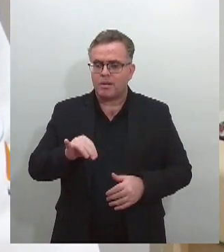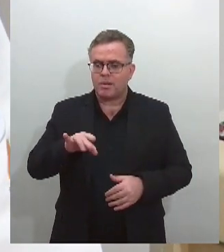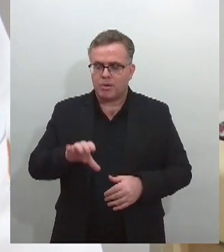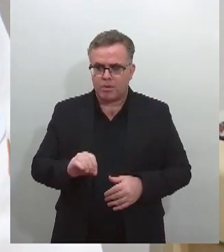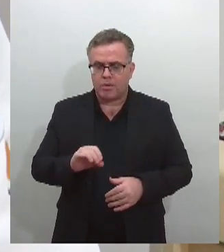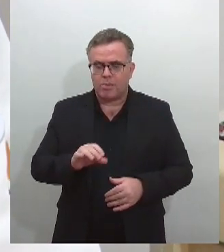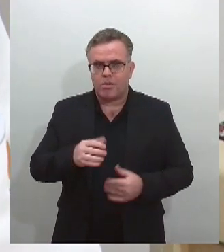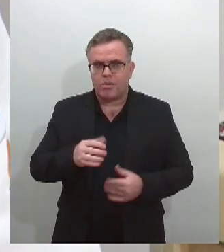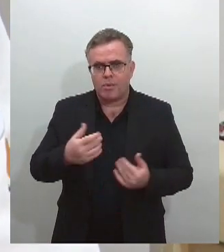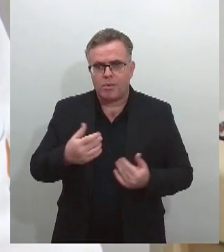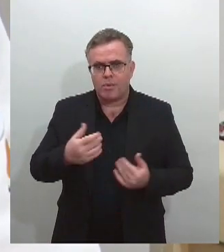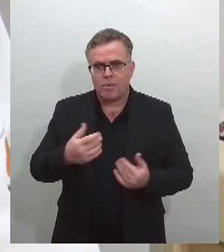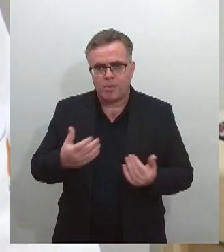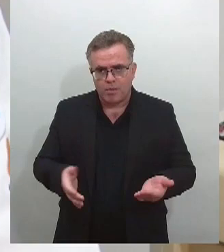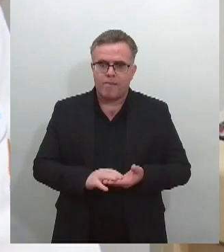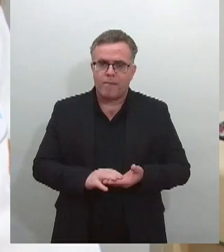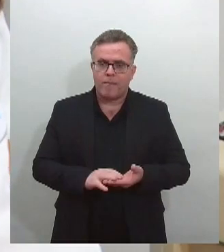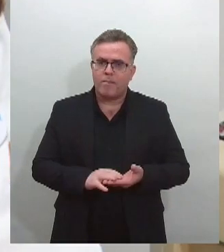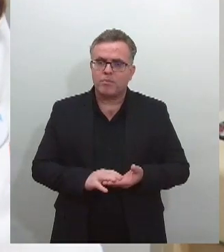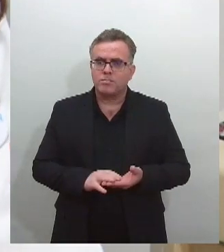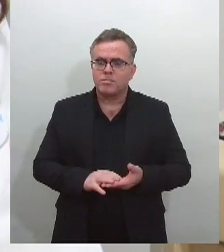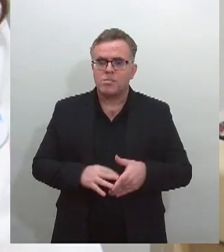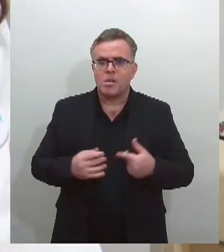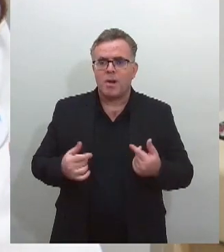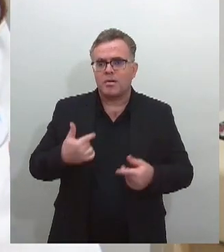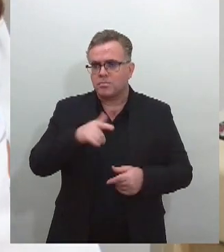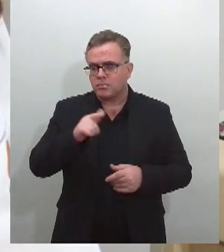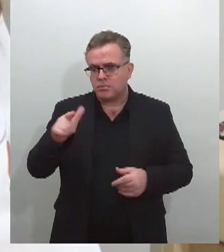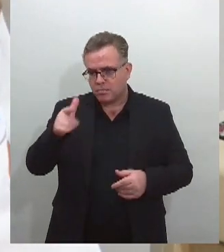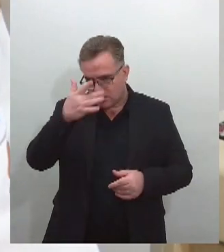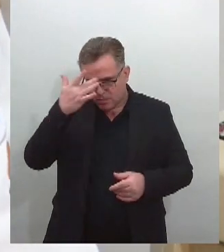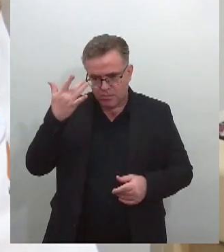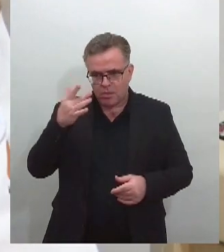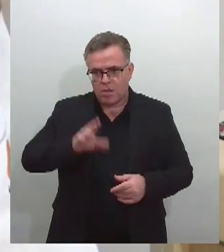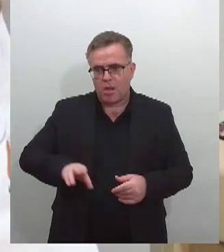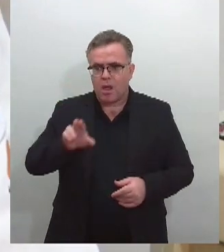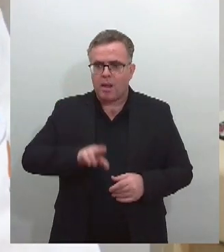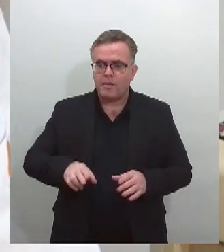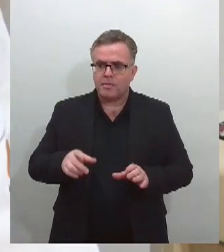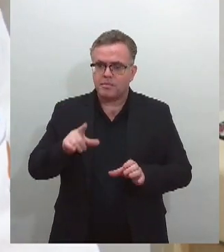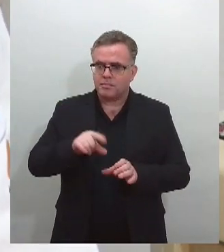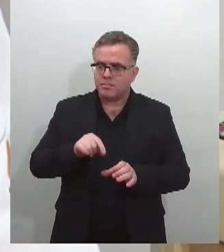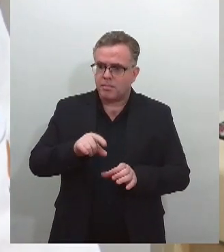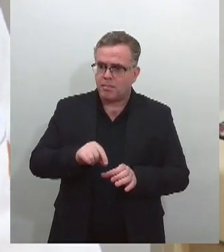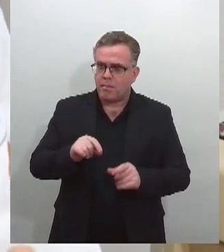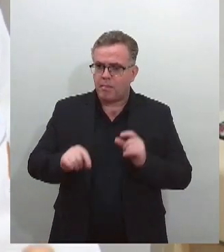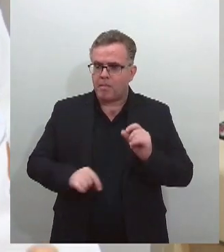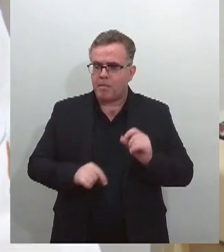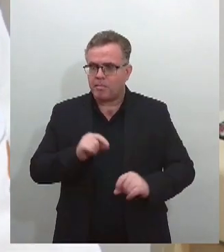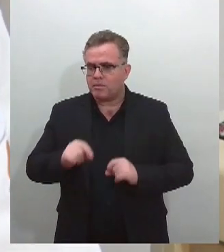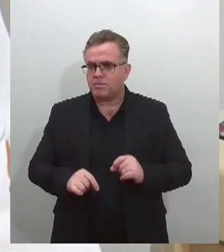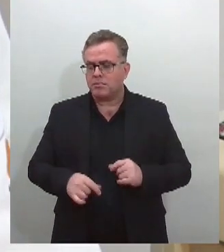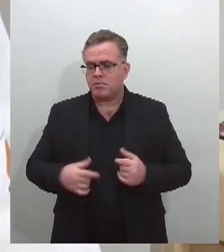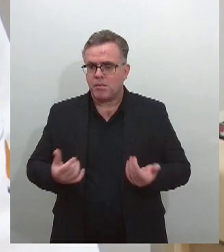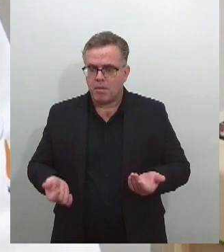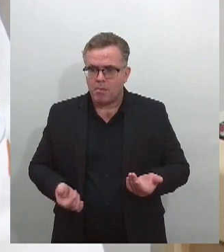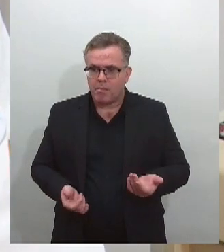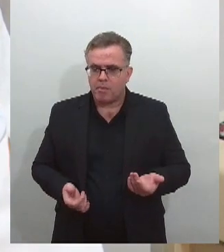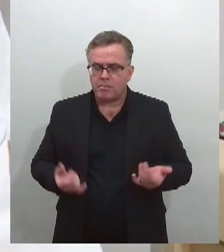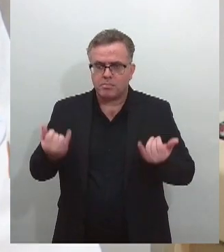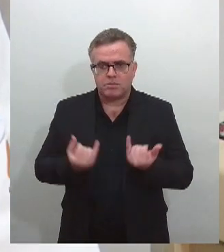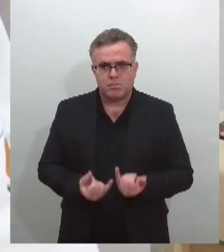estudos. Mas que aquelas pessoas que decidem fazer uso dos adoçantes por uma questão de peso, para diminuição de gordura